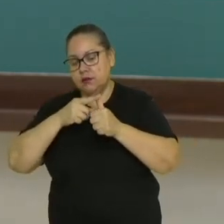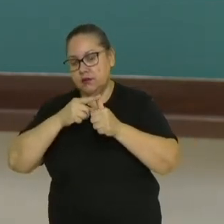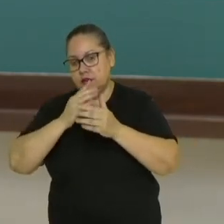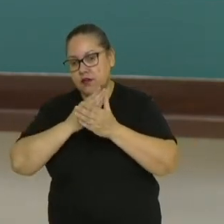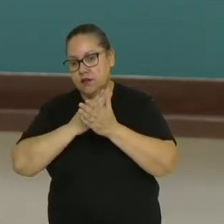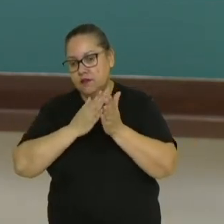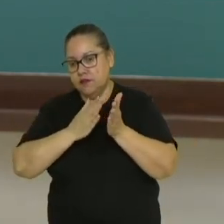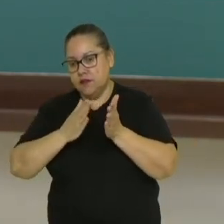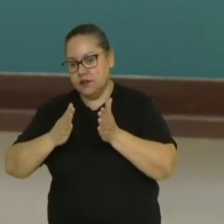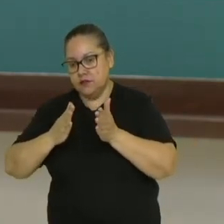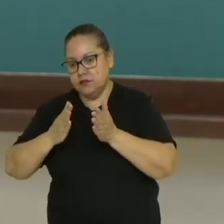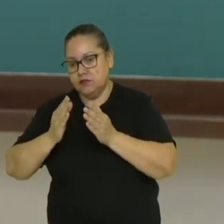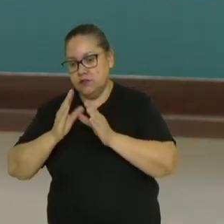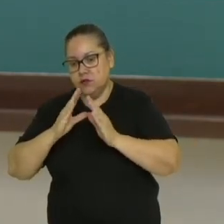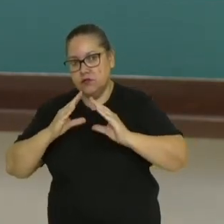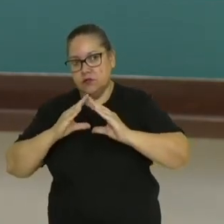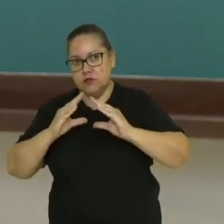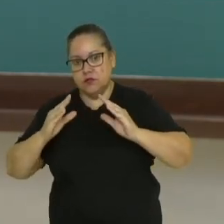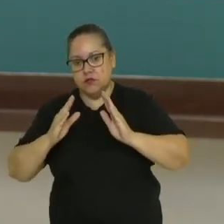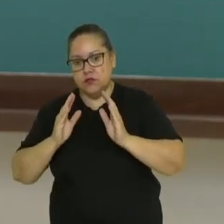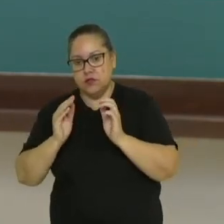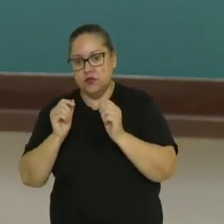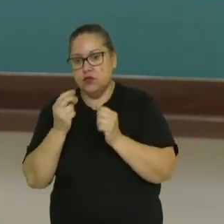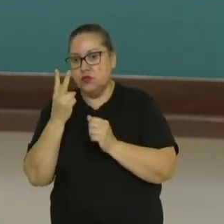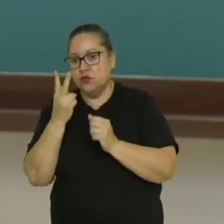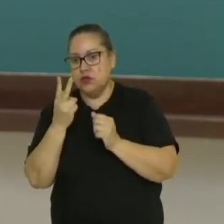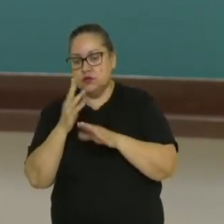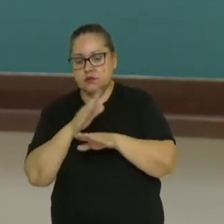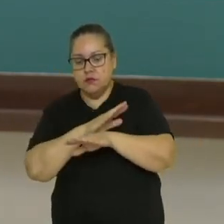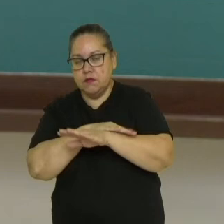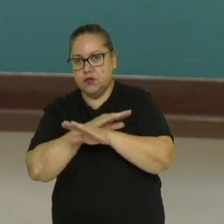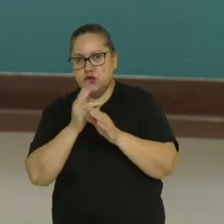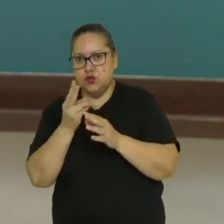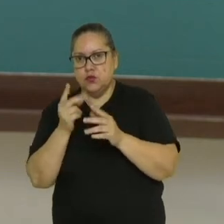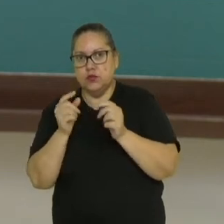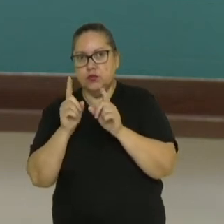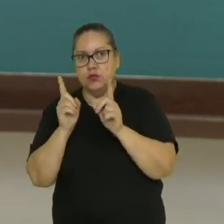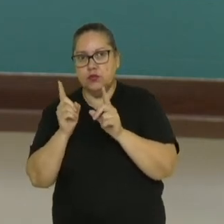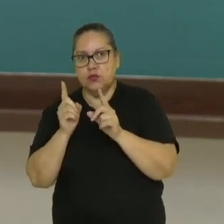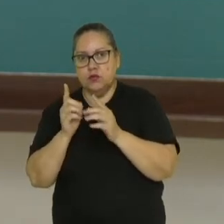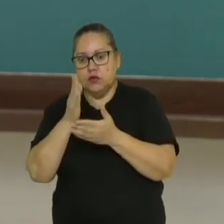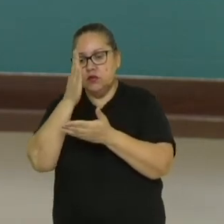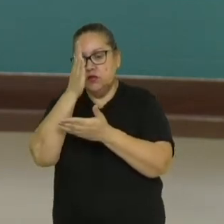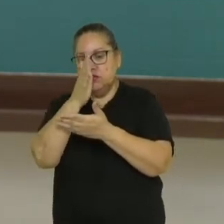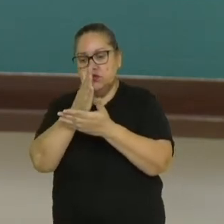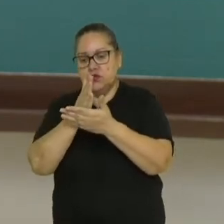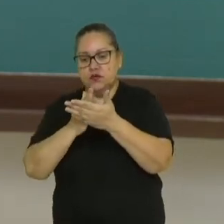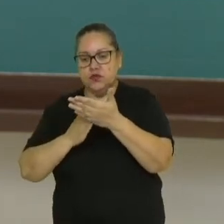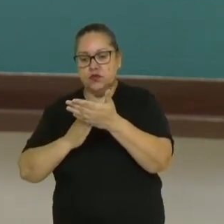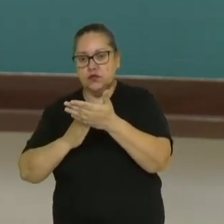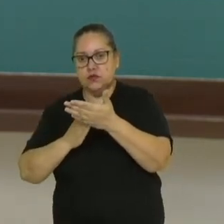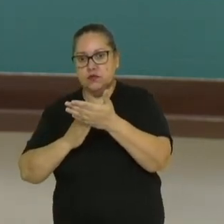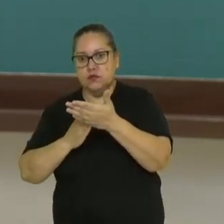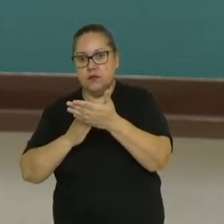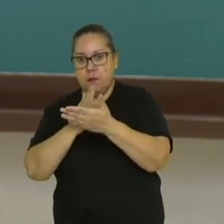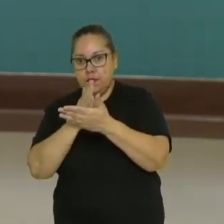os cromossomos, quando eles separavam, ficavam os 2 bracinhos do cromossomo? Agora o cromossomo vai se dividir pela metade. Então,